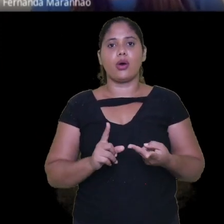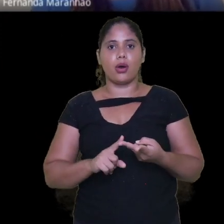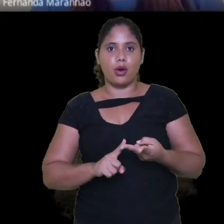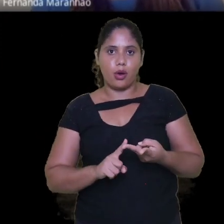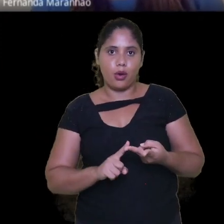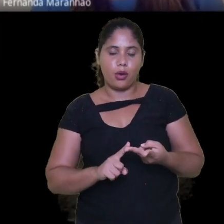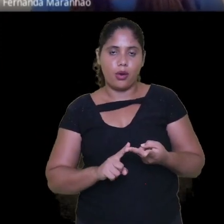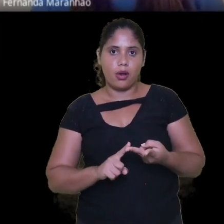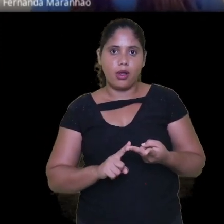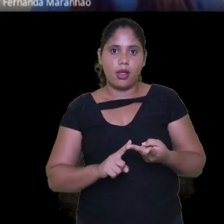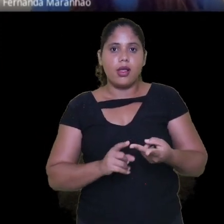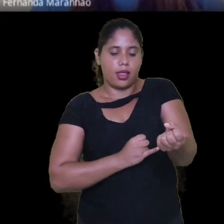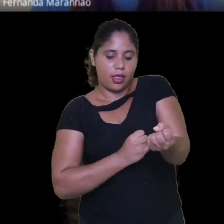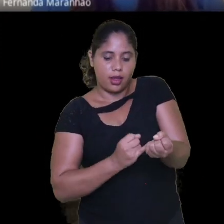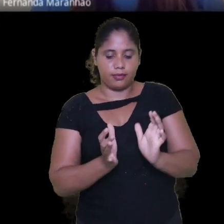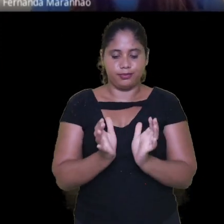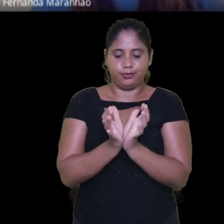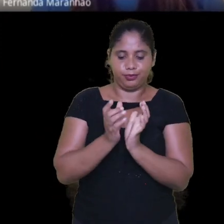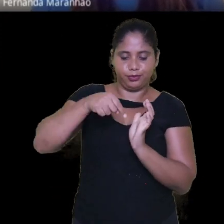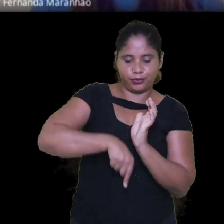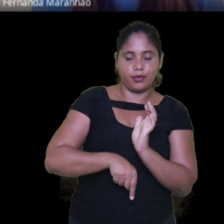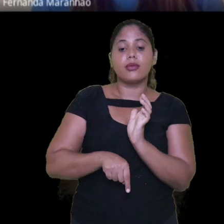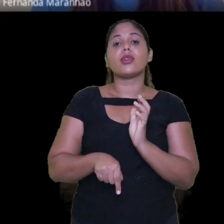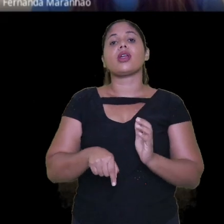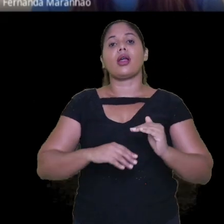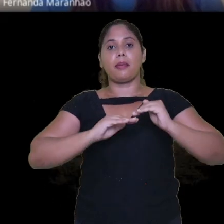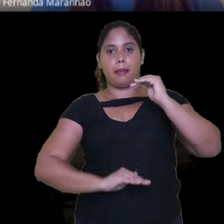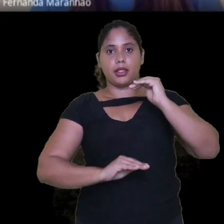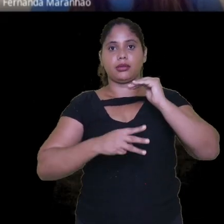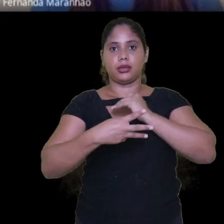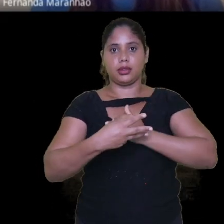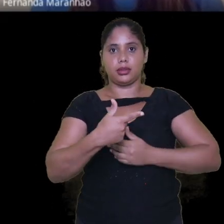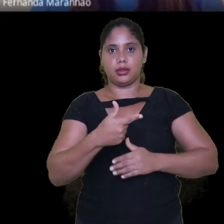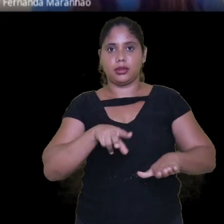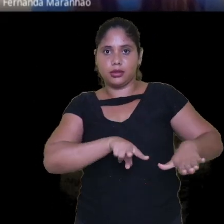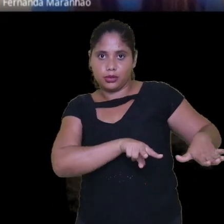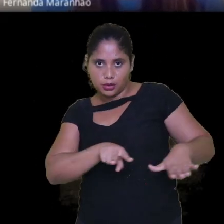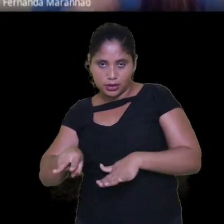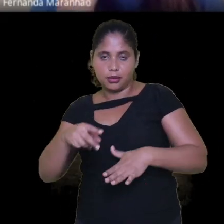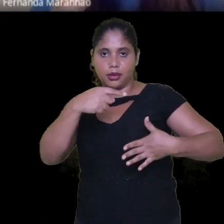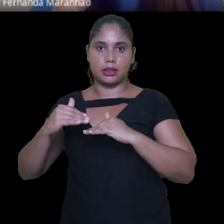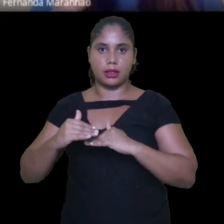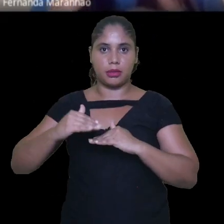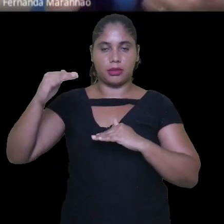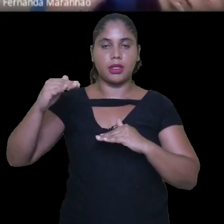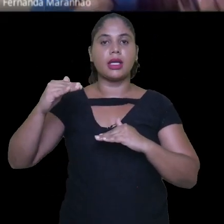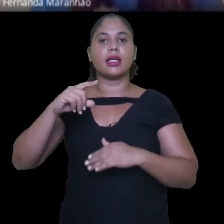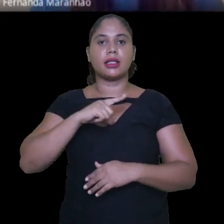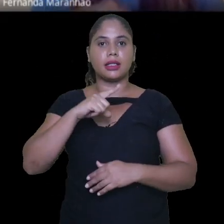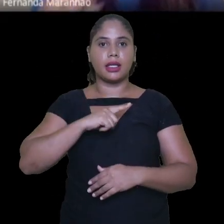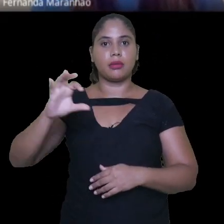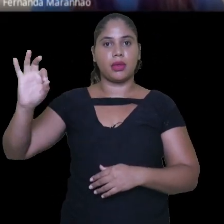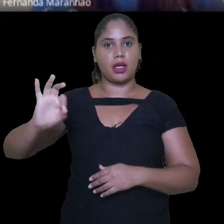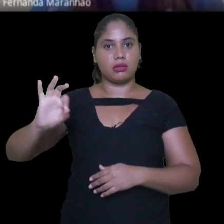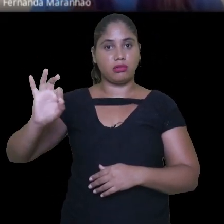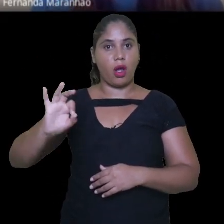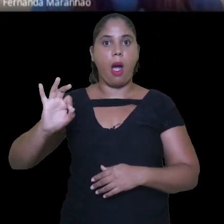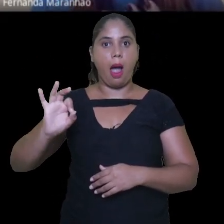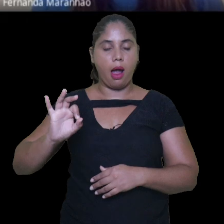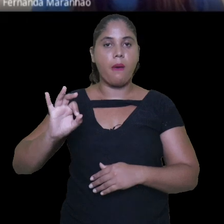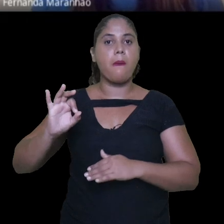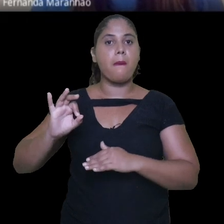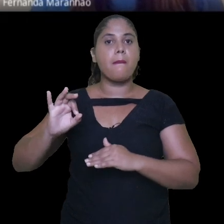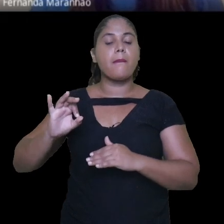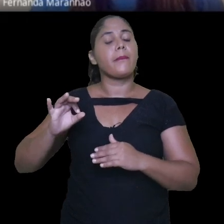do que o percentil 10, na presença da alteração da relação cérebro-umbilical, em que tanto a artéria cerebral como umbilical